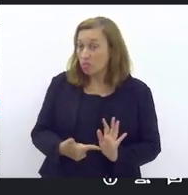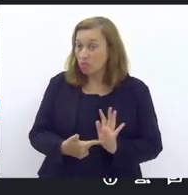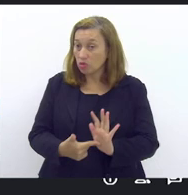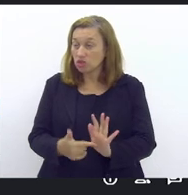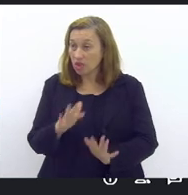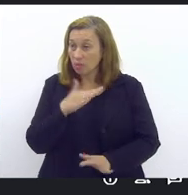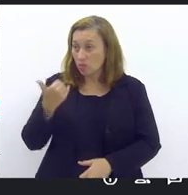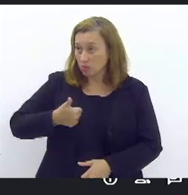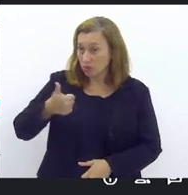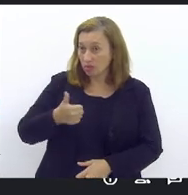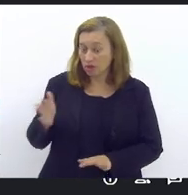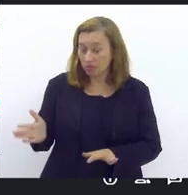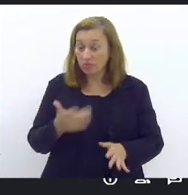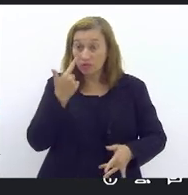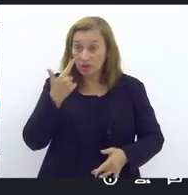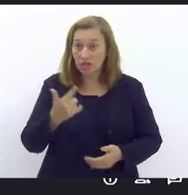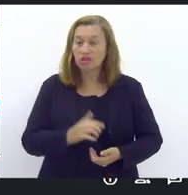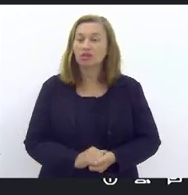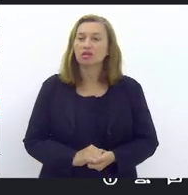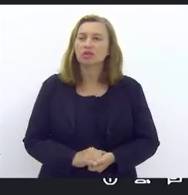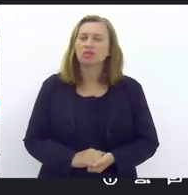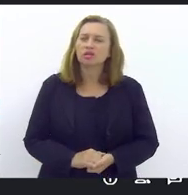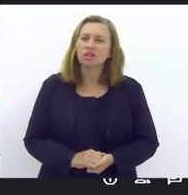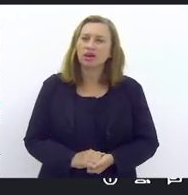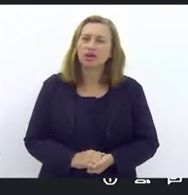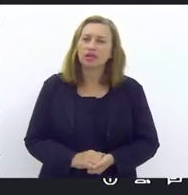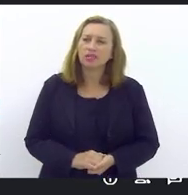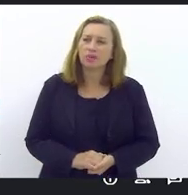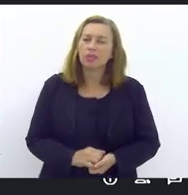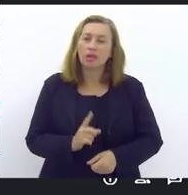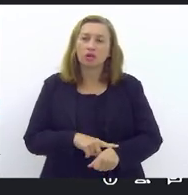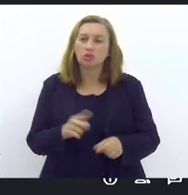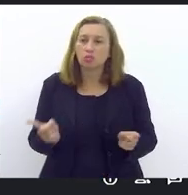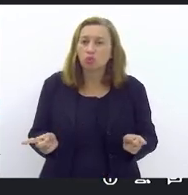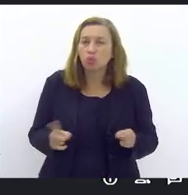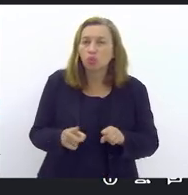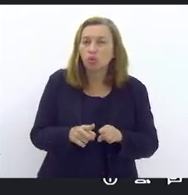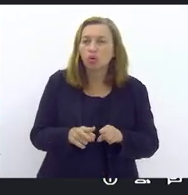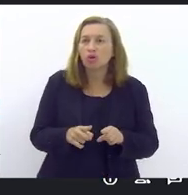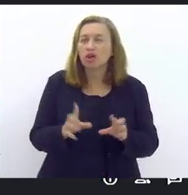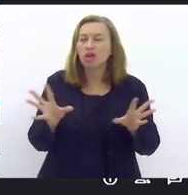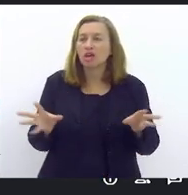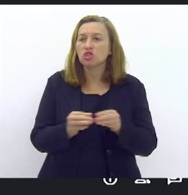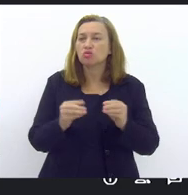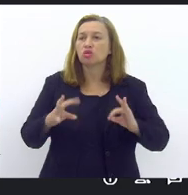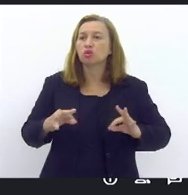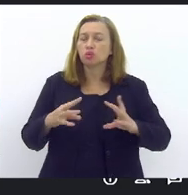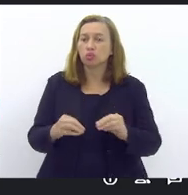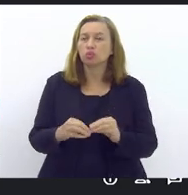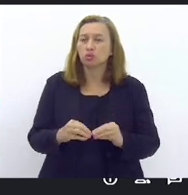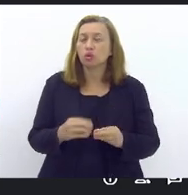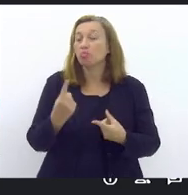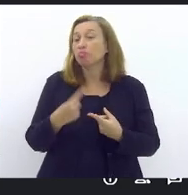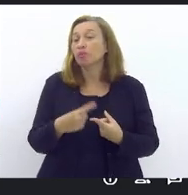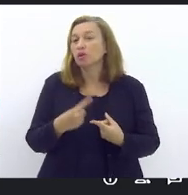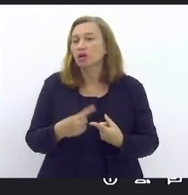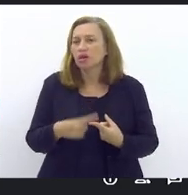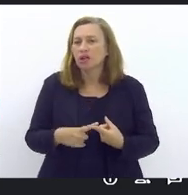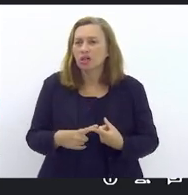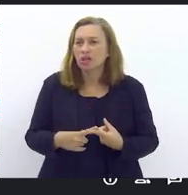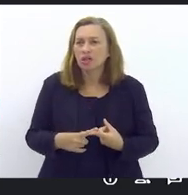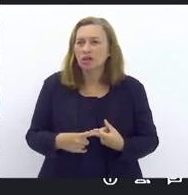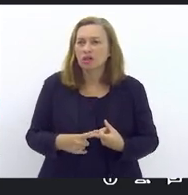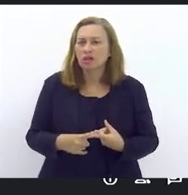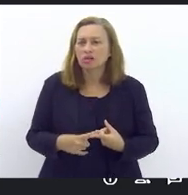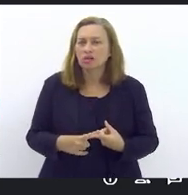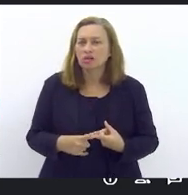a doença ao médico. Né? Então, veja, o tempo é curto e eu tentarei explicar a questão do piso, até porque